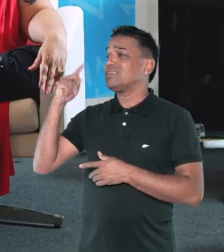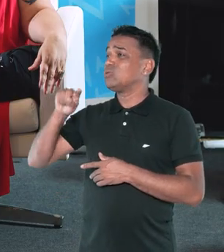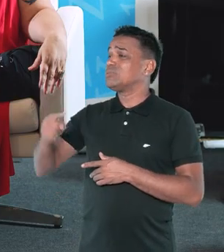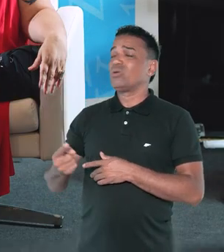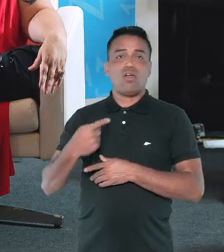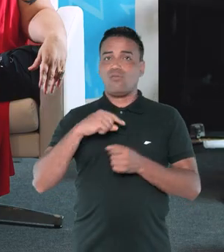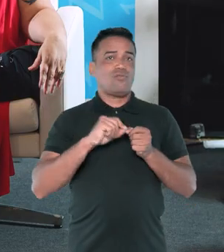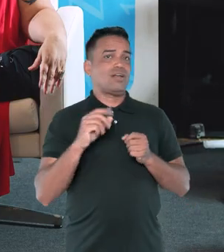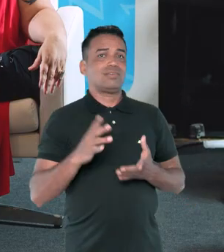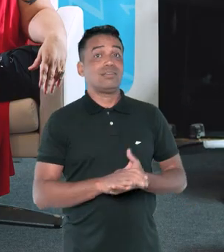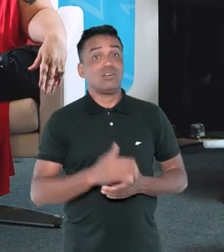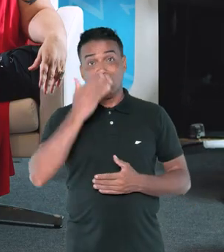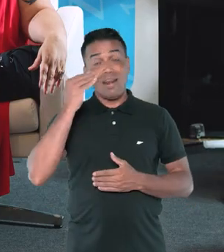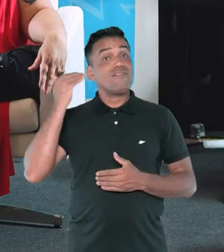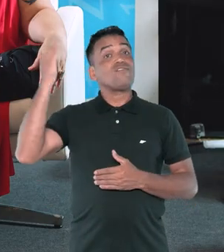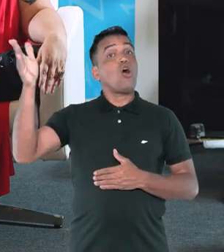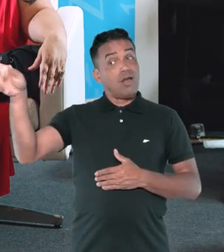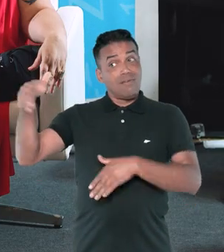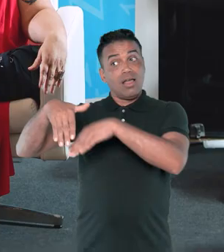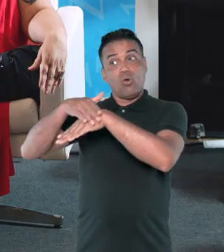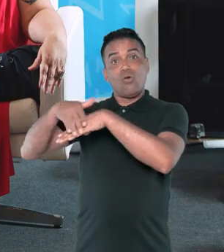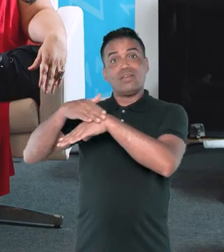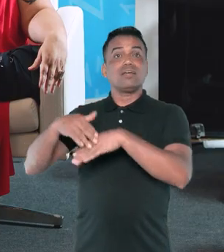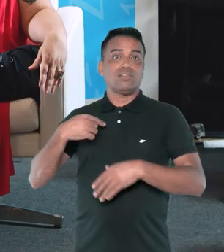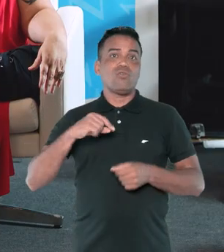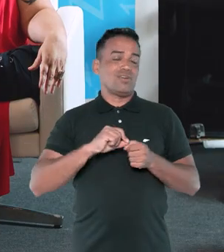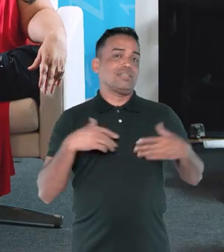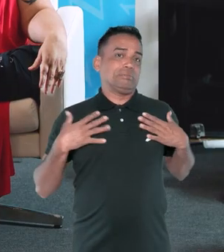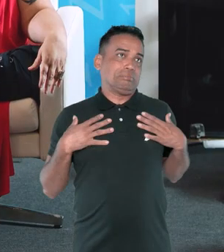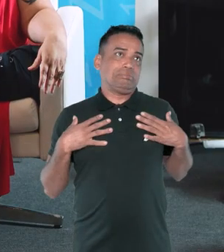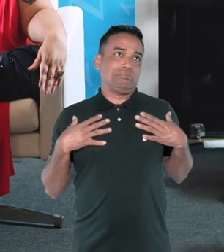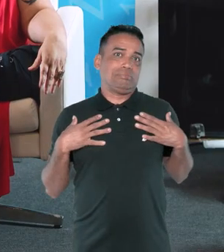fazer, Afonso. Eu falei, então você vai lá fora falar com eles. Eu falei, eu vou fazer, Afonso.